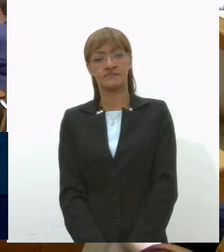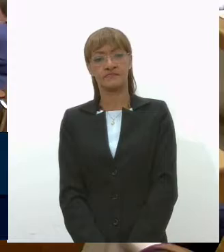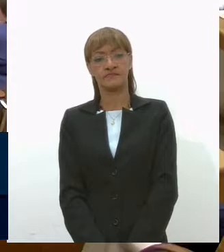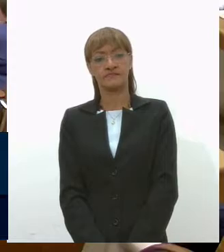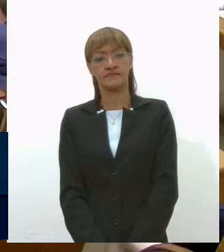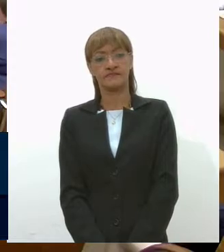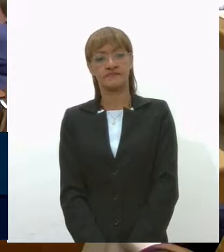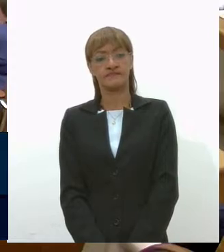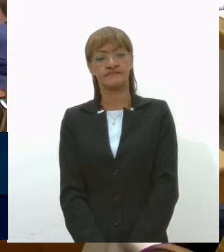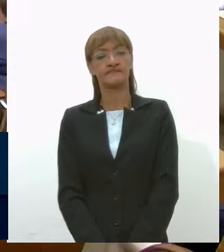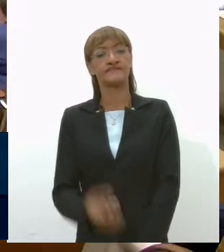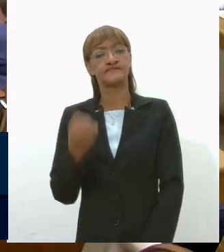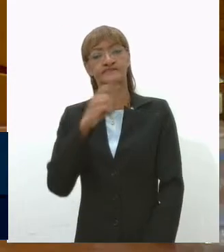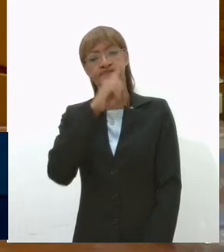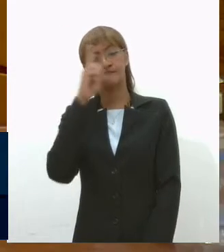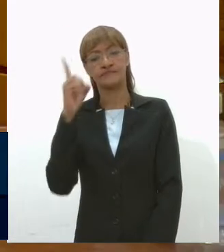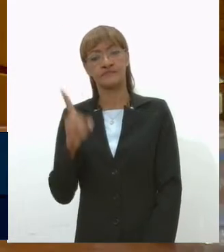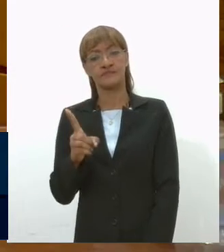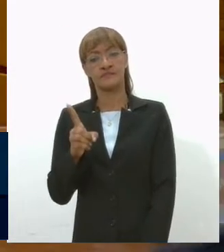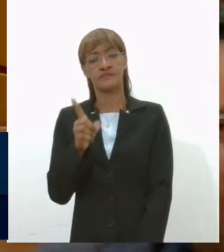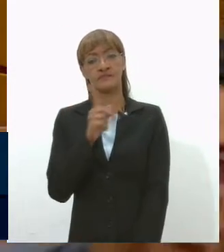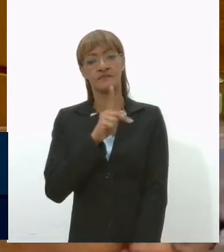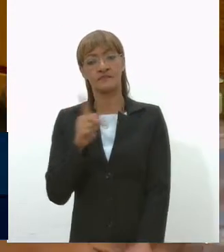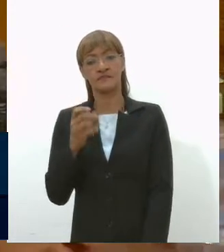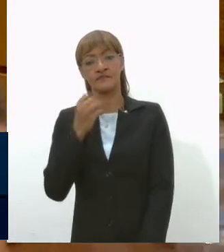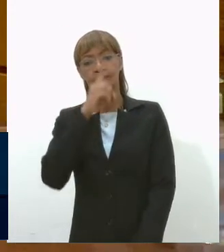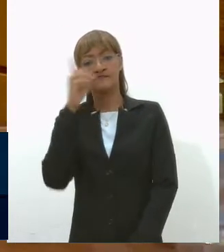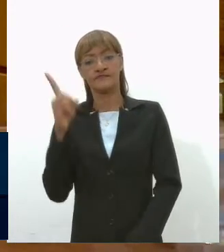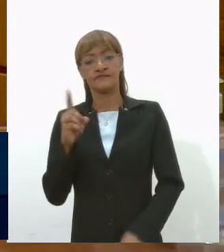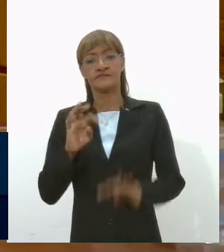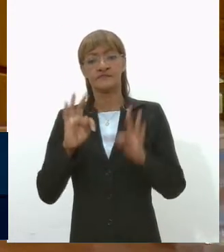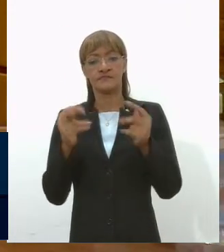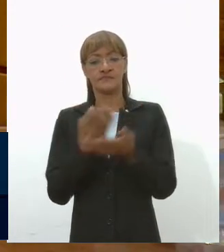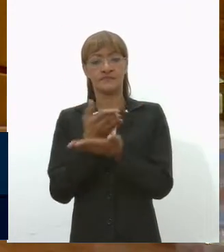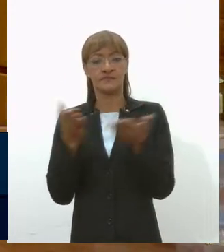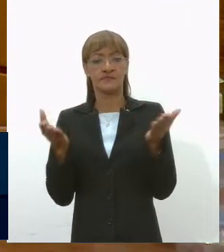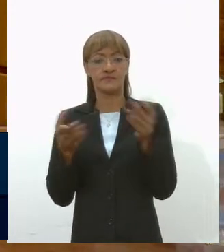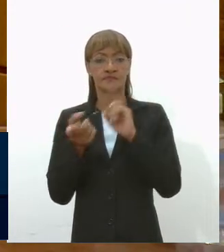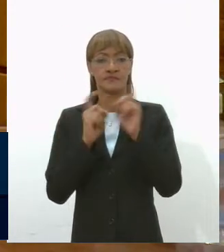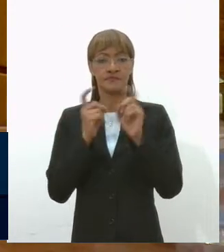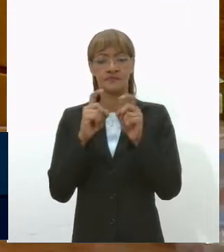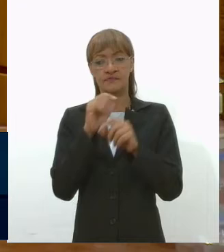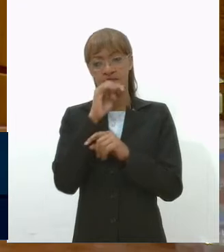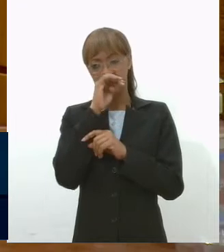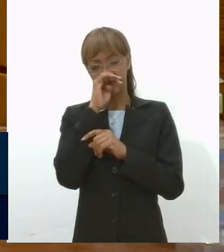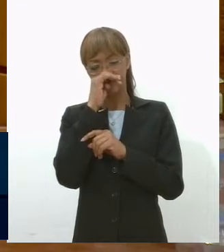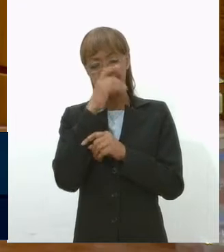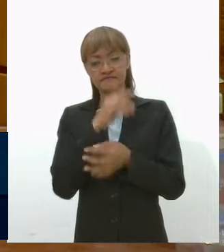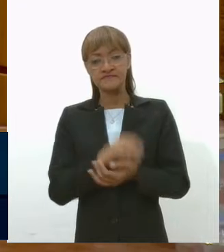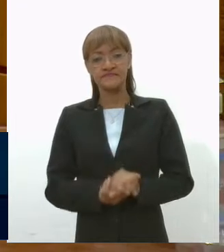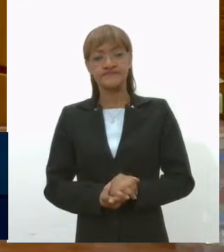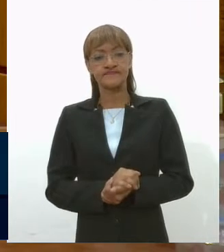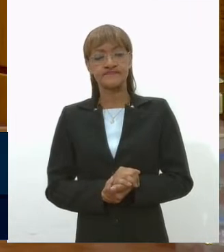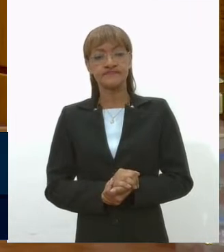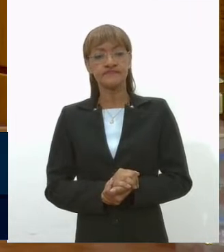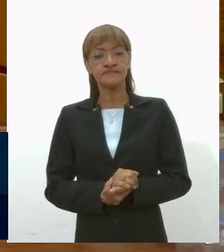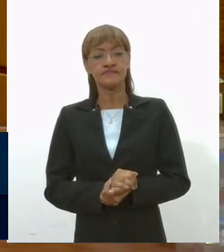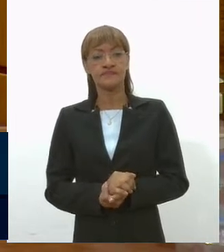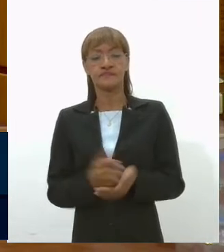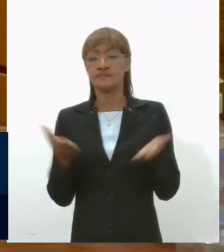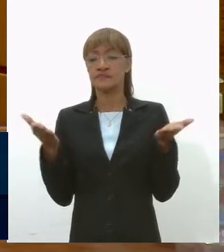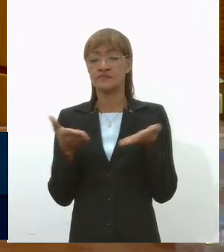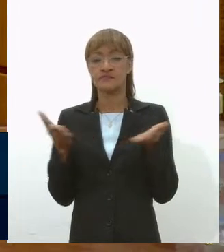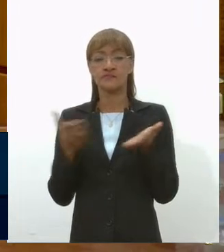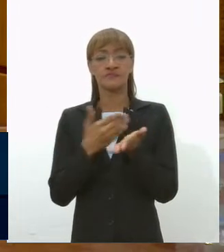Muito bom dia, senhor presidente. Bom dia a todos e todas que acompanham esta sessão. Presidente, eu quero começar o meu pronunciamento